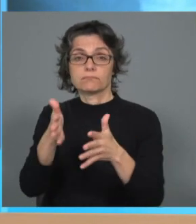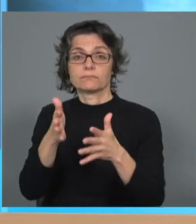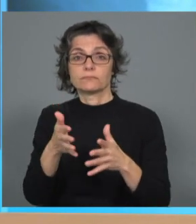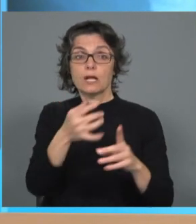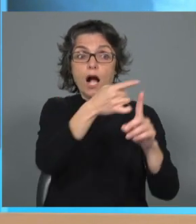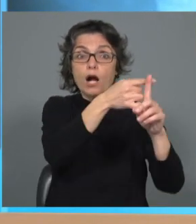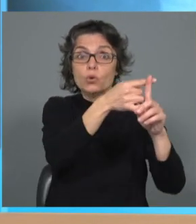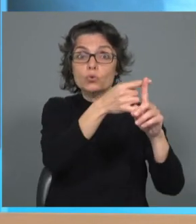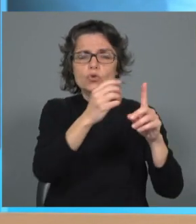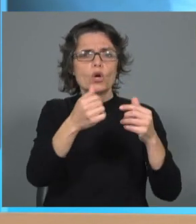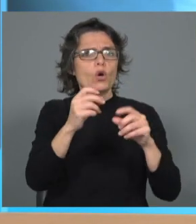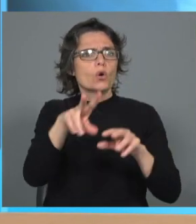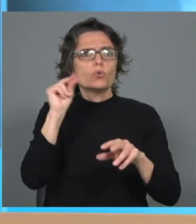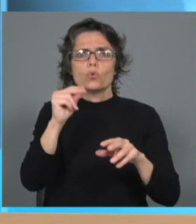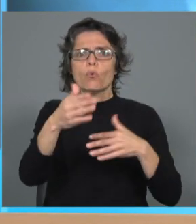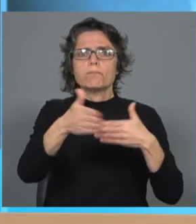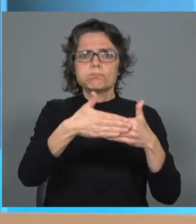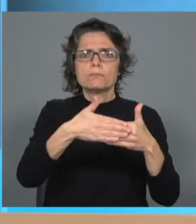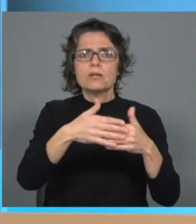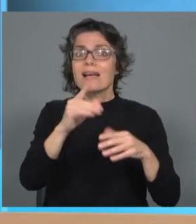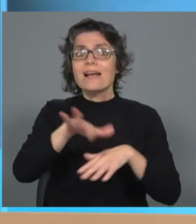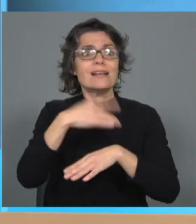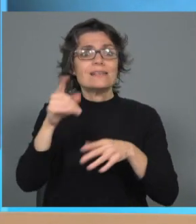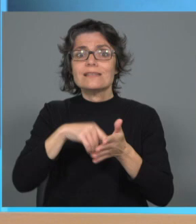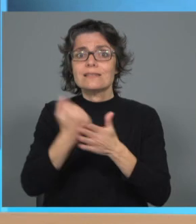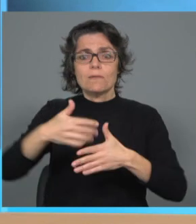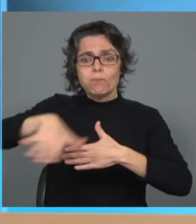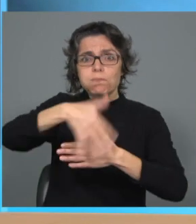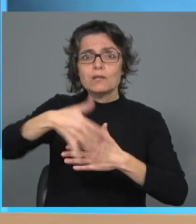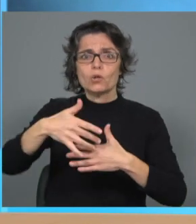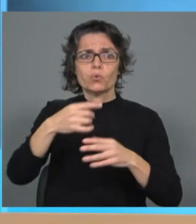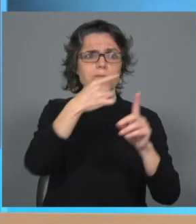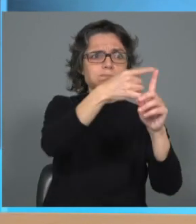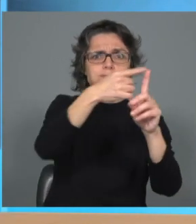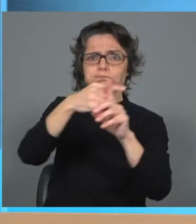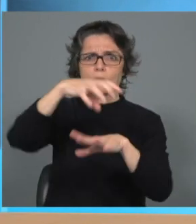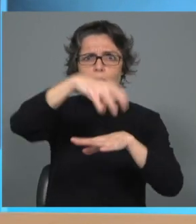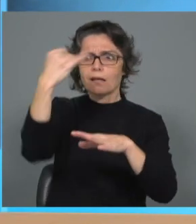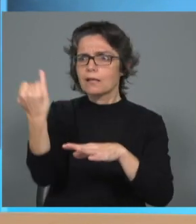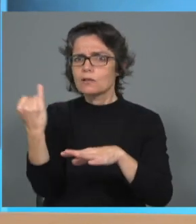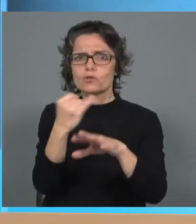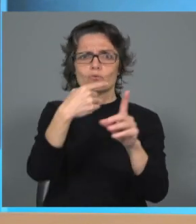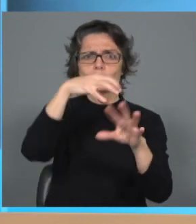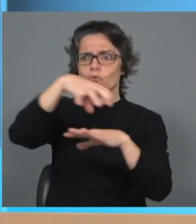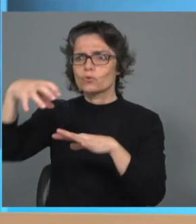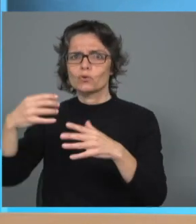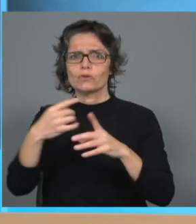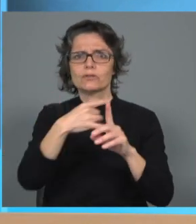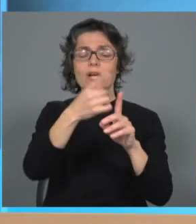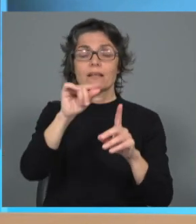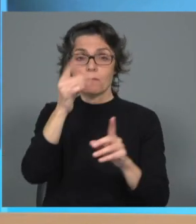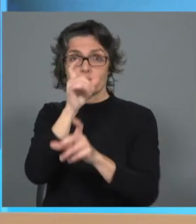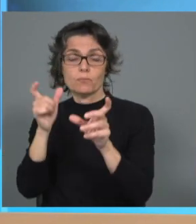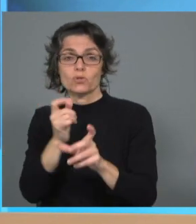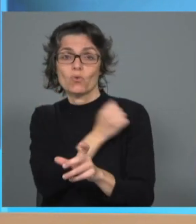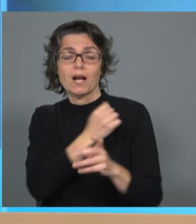fechada em sítio nenhum. A cruz esteve na rua, a cruz foi ao encontro das entidades, das instituições, daqueles que estavam até fechados em casa porque não